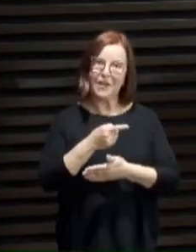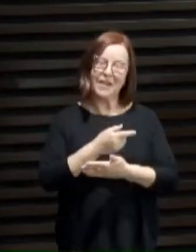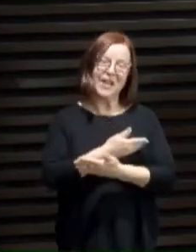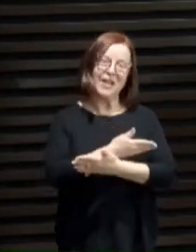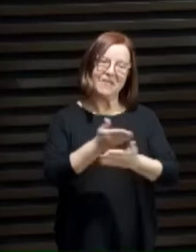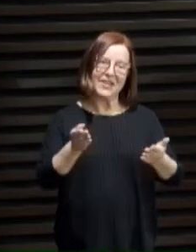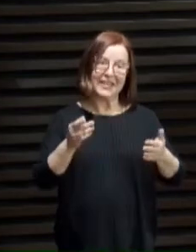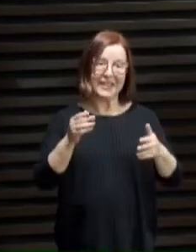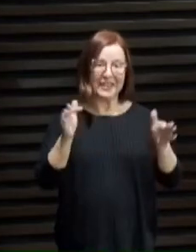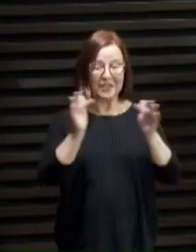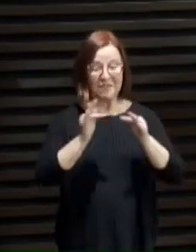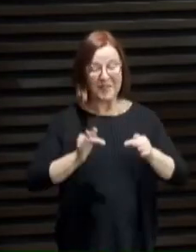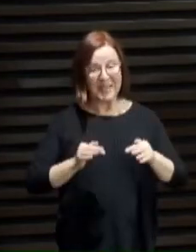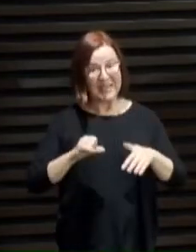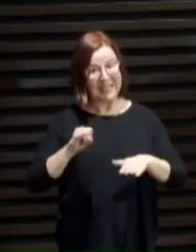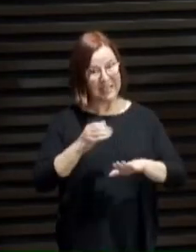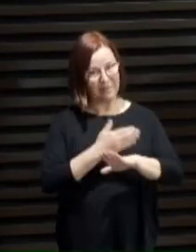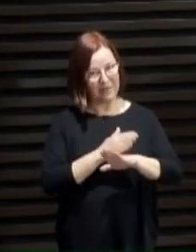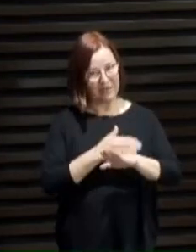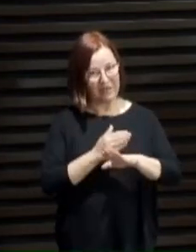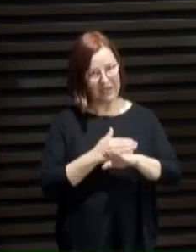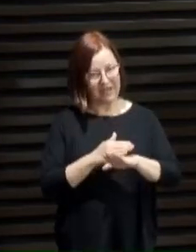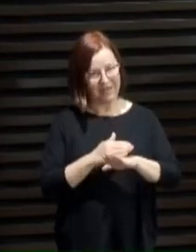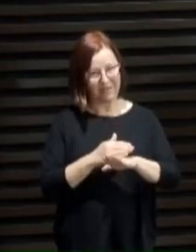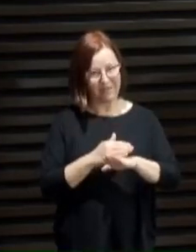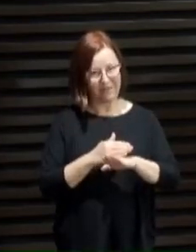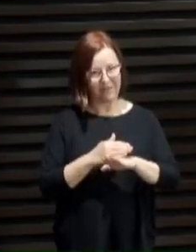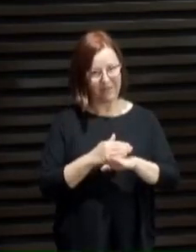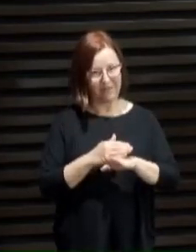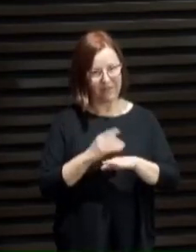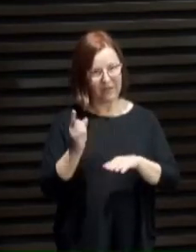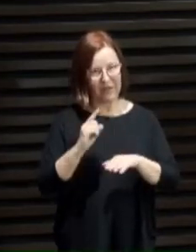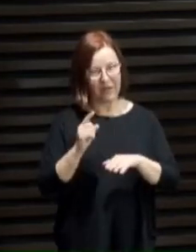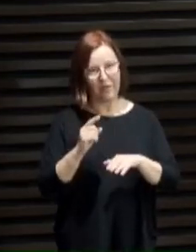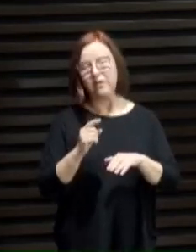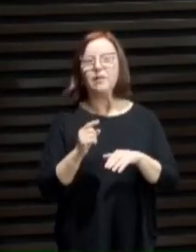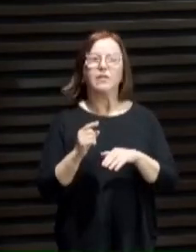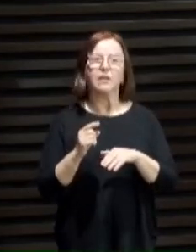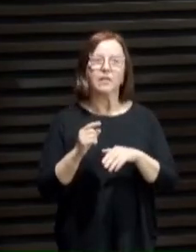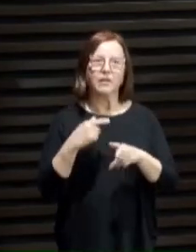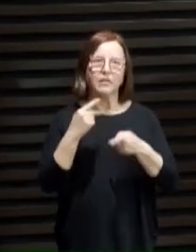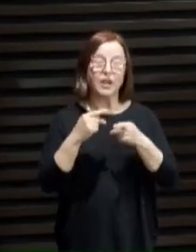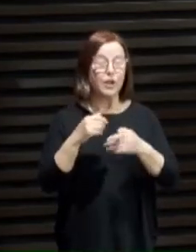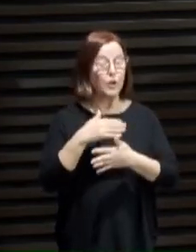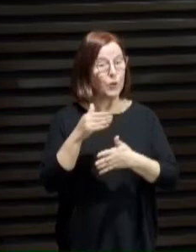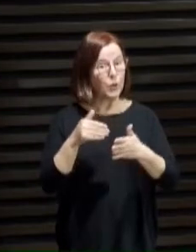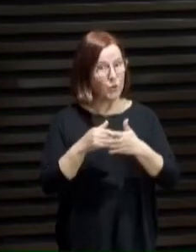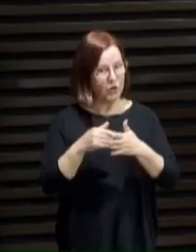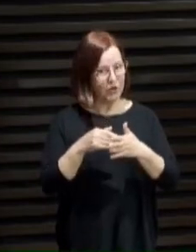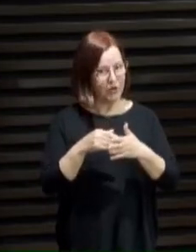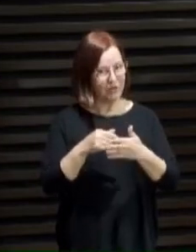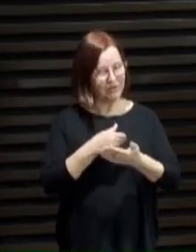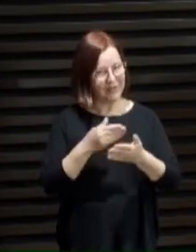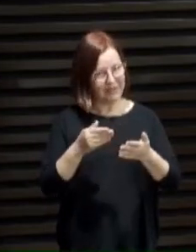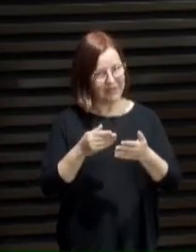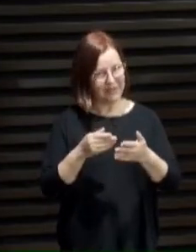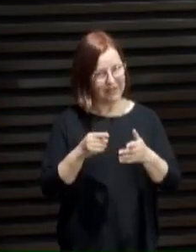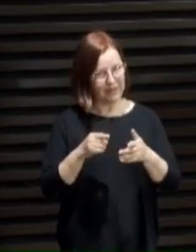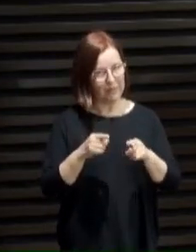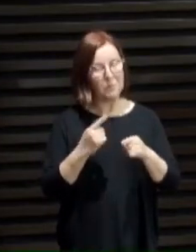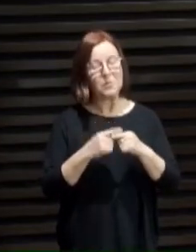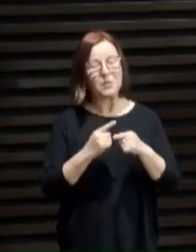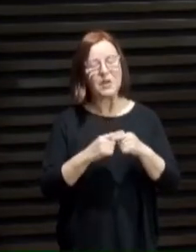a praticarem. Não falo a respeito de todos vocês, pois eu conheço aqueles que escolhi, mas é para que se